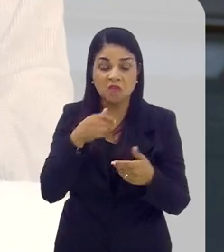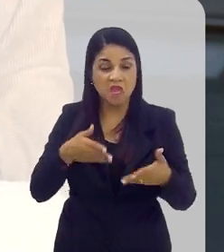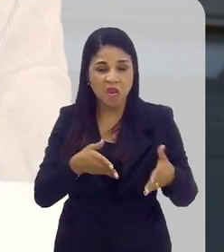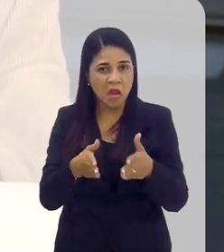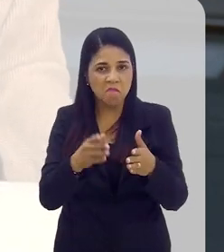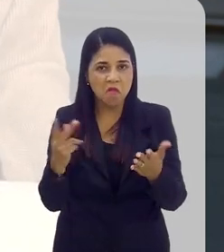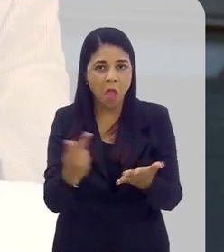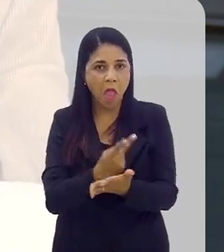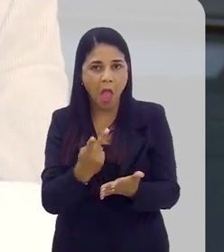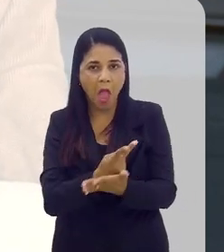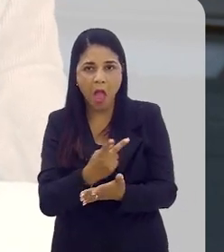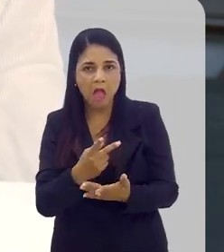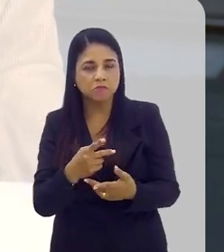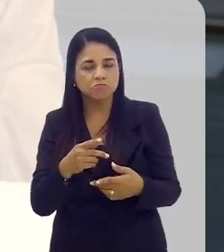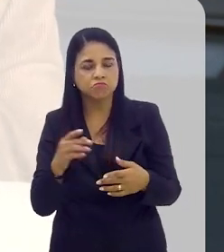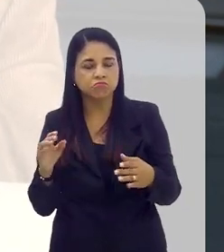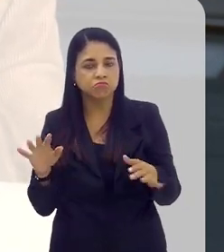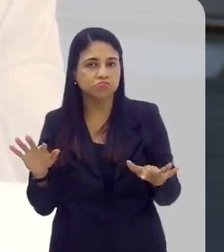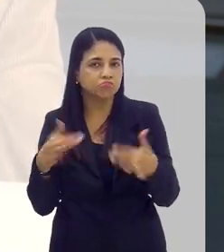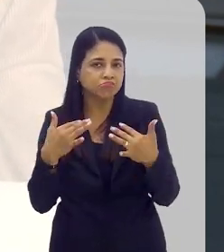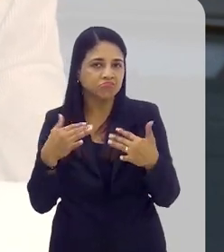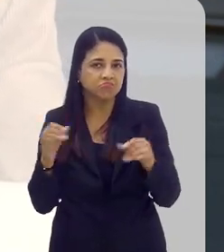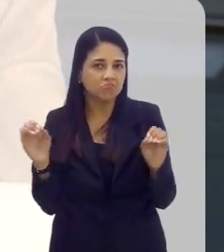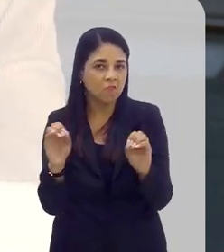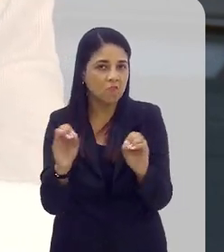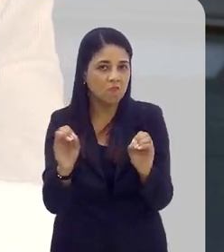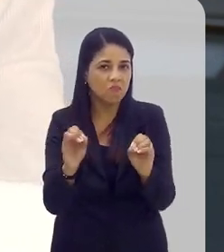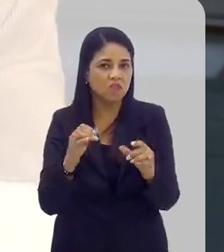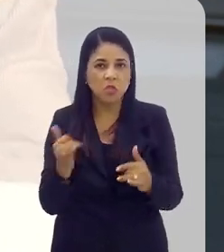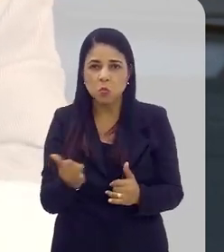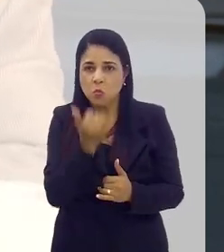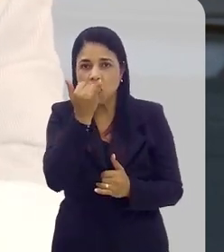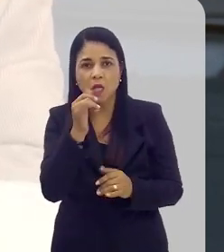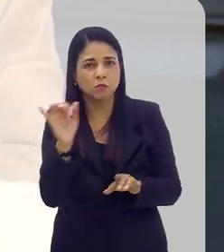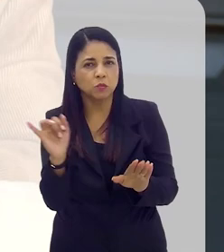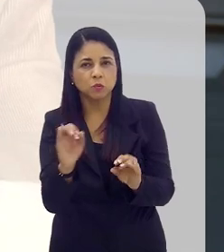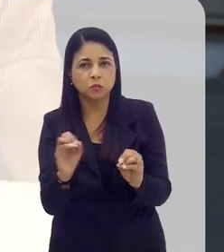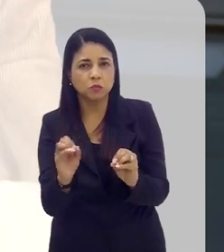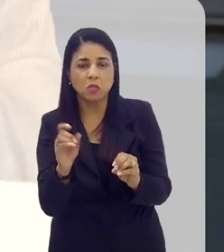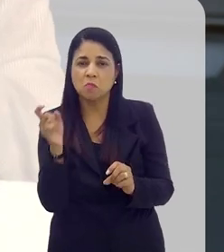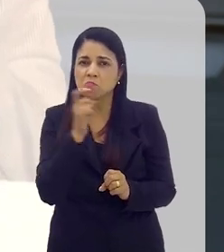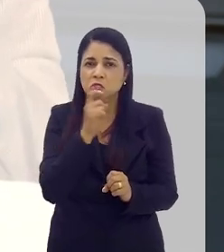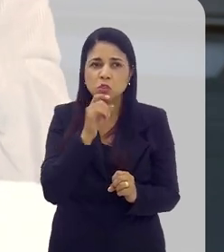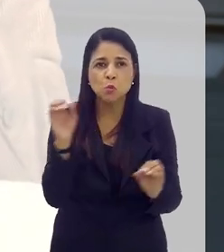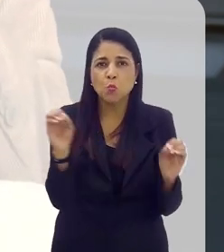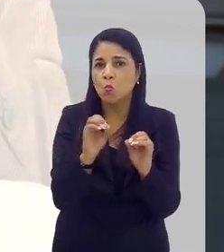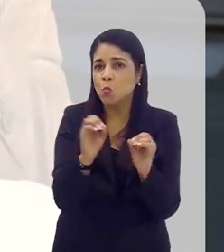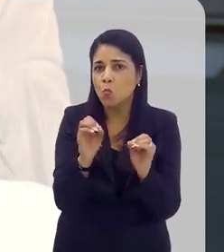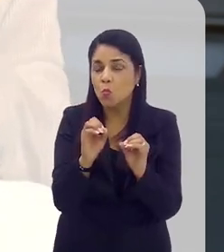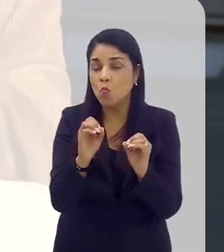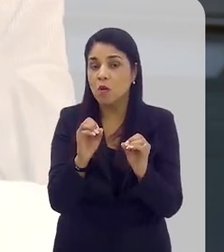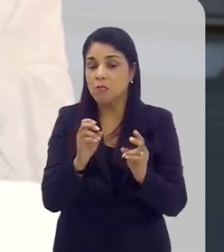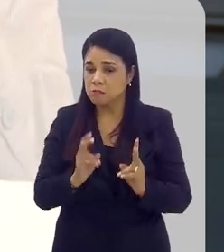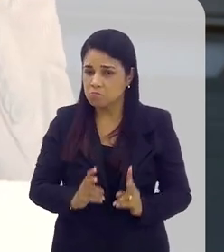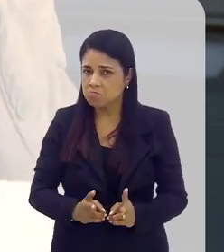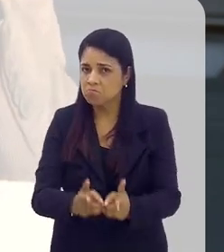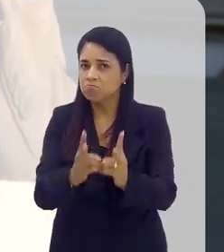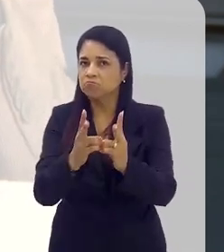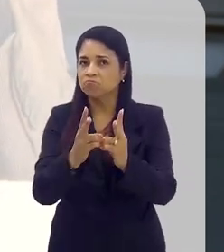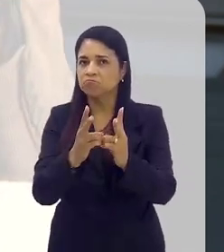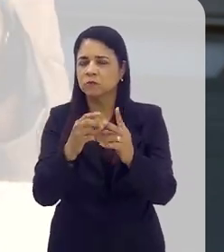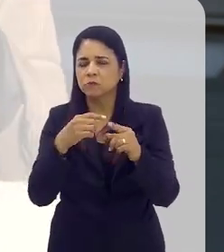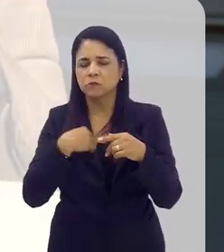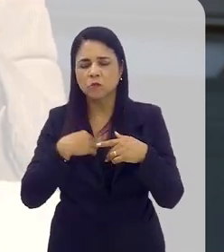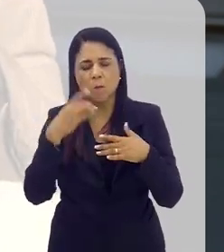teve desespero de ser notado, ele não andou em caminhos errados para ser percebido, ele não enganou, ele